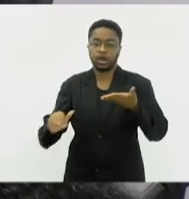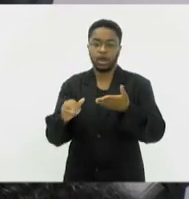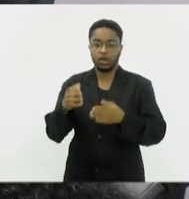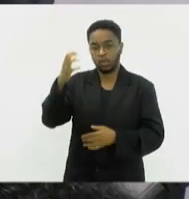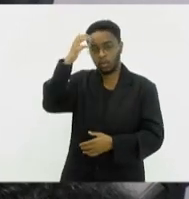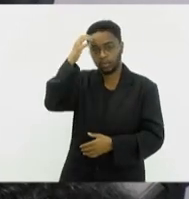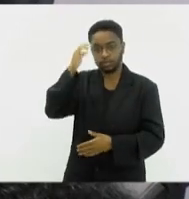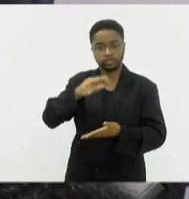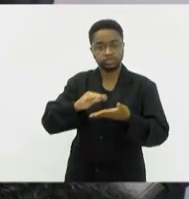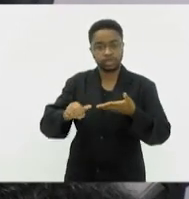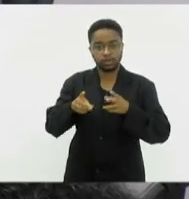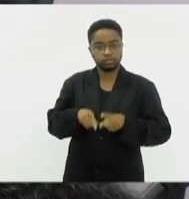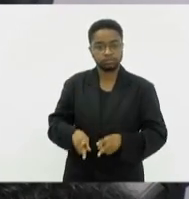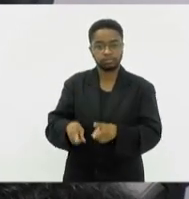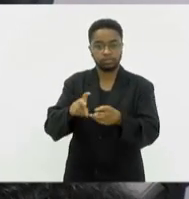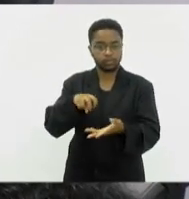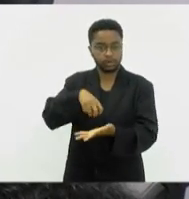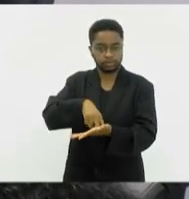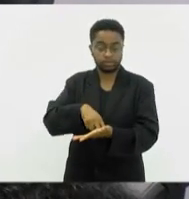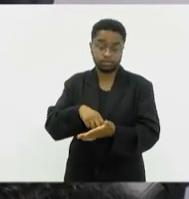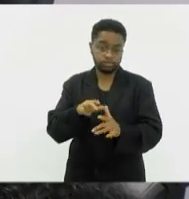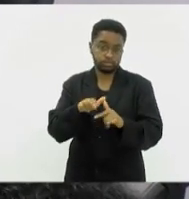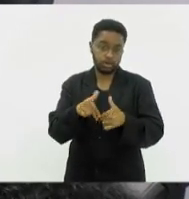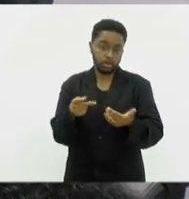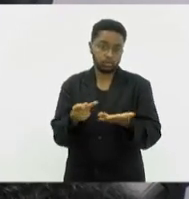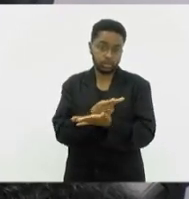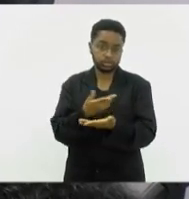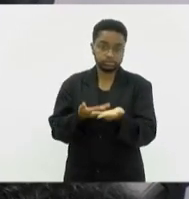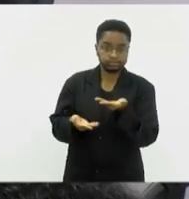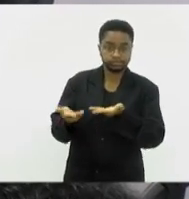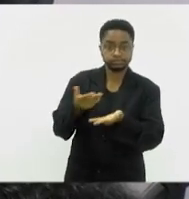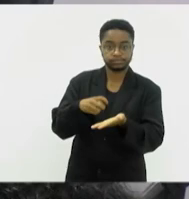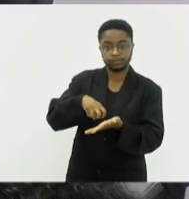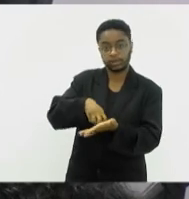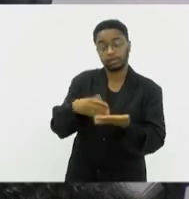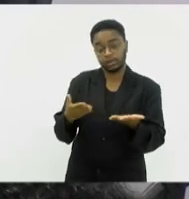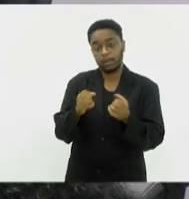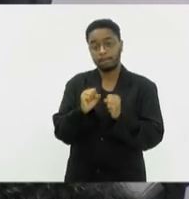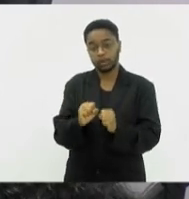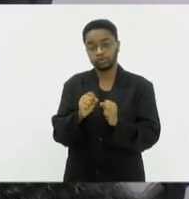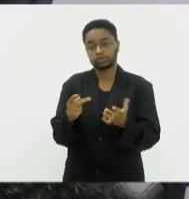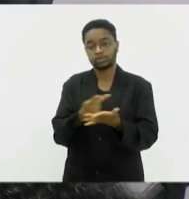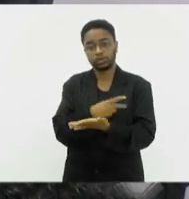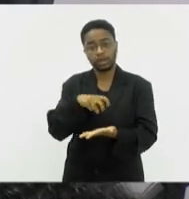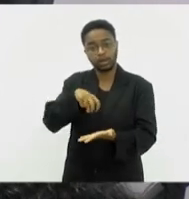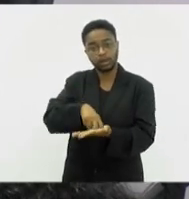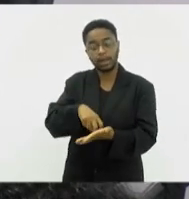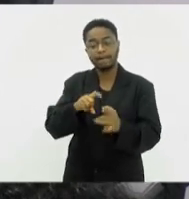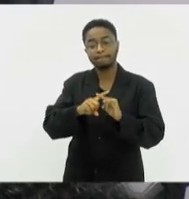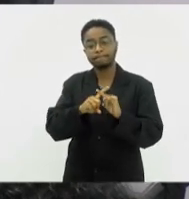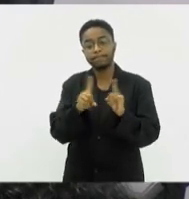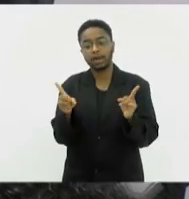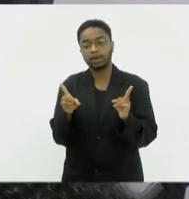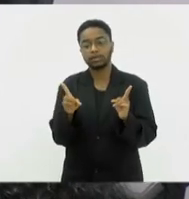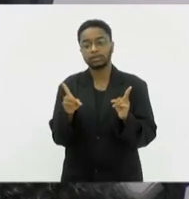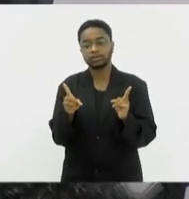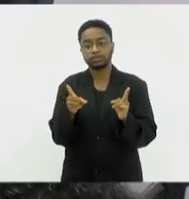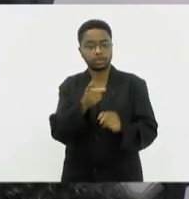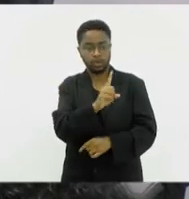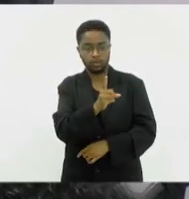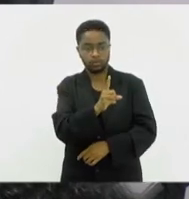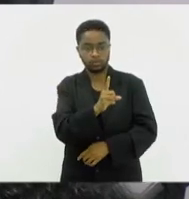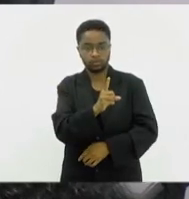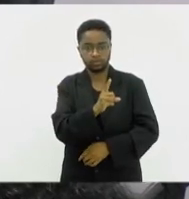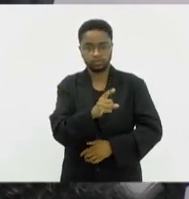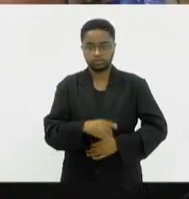prosseguir na persecução criminal. Essa é a transação penal. Então, o senhor pode ter sido condenado, mas ser... Não, não é isso? Não foi